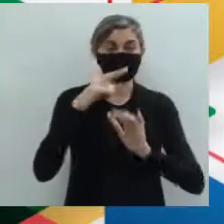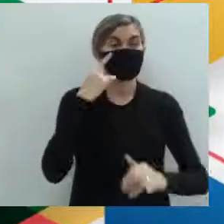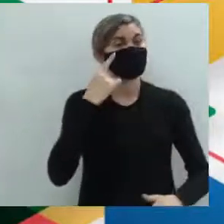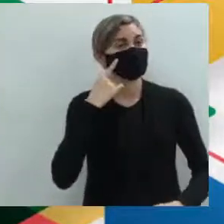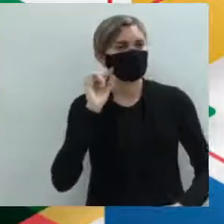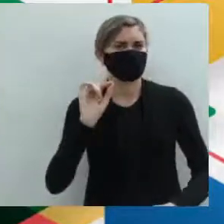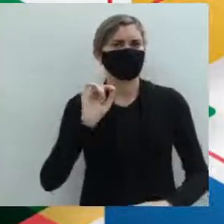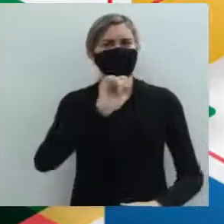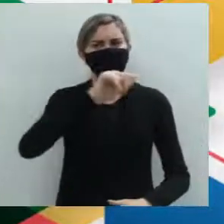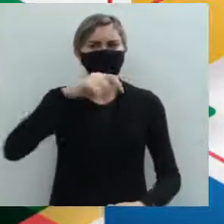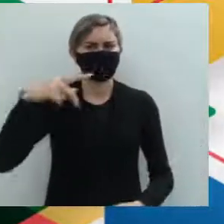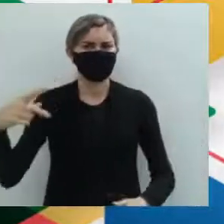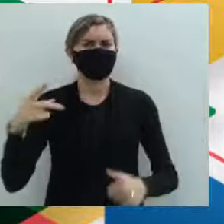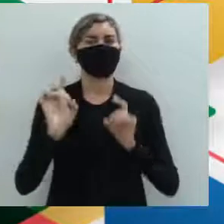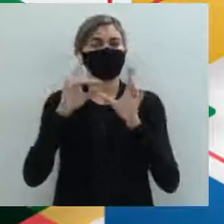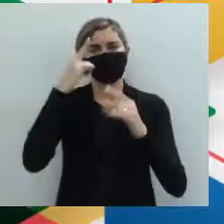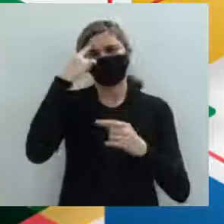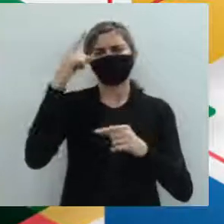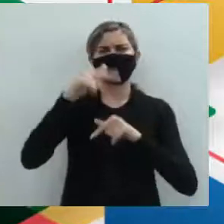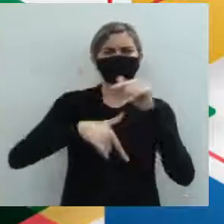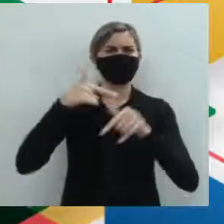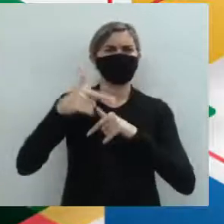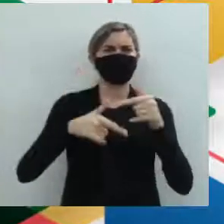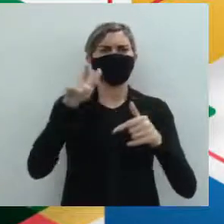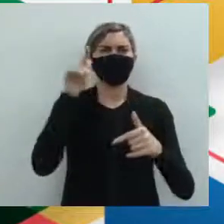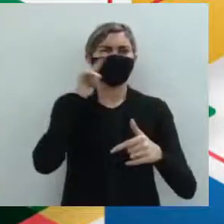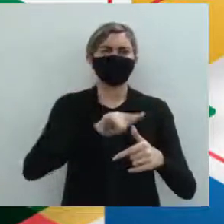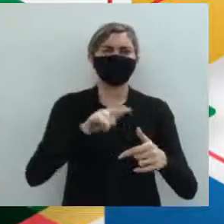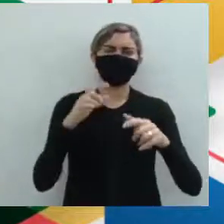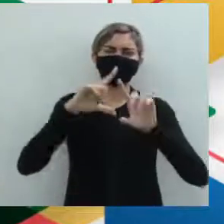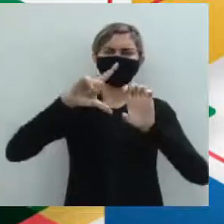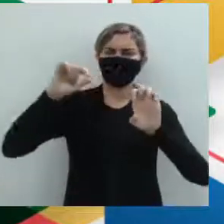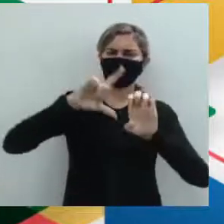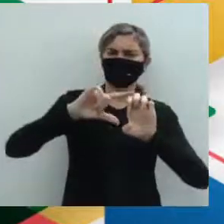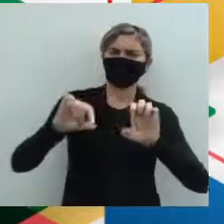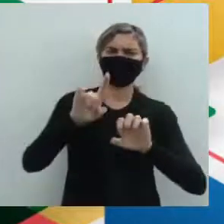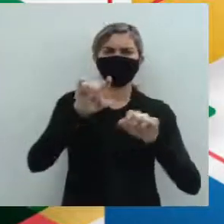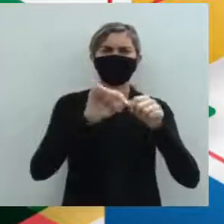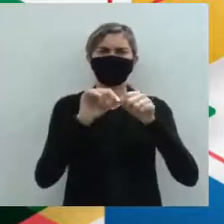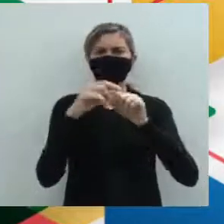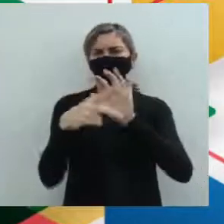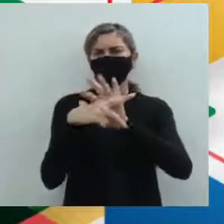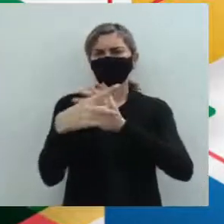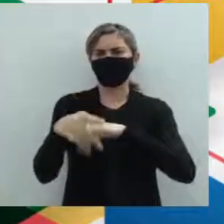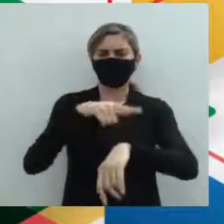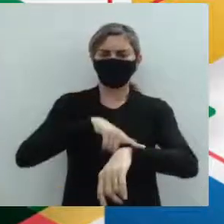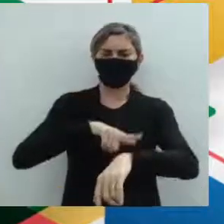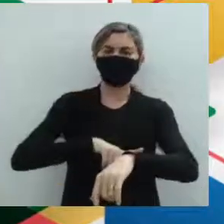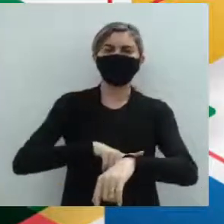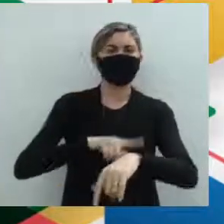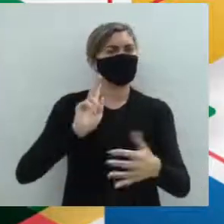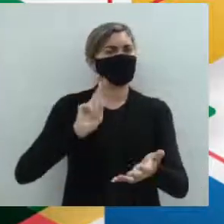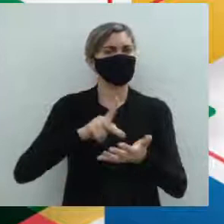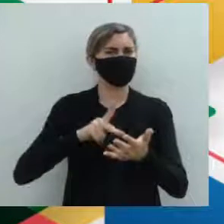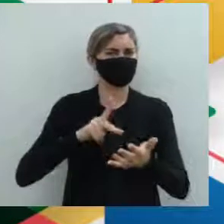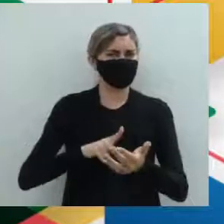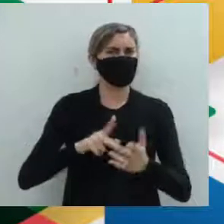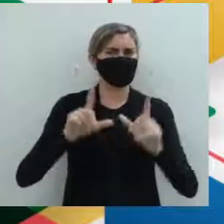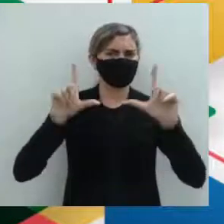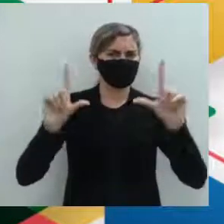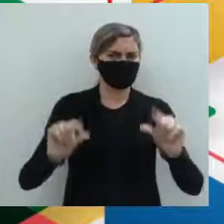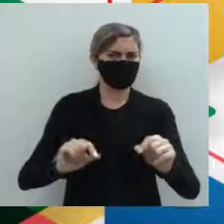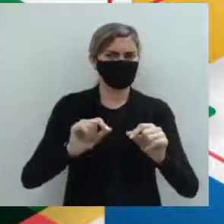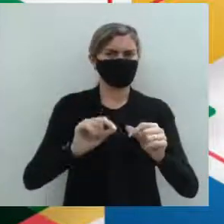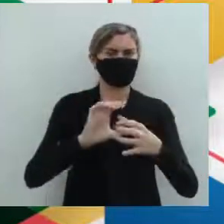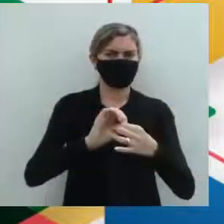os aplicativos eles vendem a ideia que o trabalhador ele é um grande empreendedor, ele faz o seu próprio horário, na verdade, reduz a